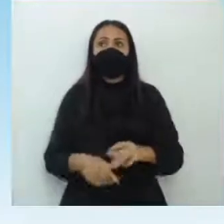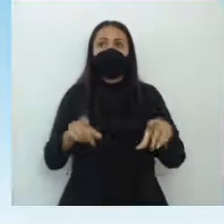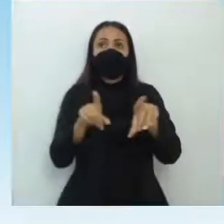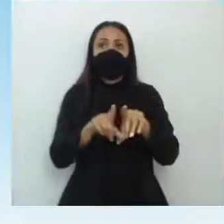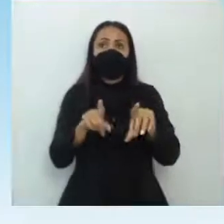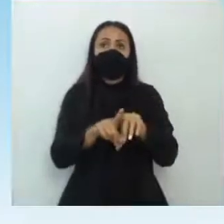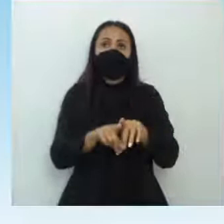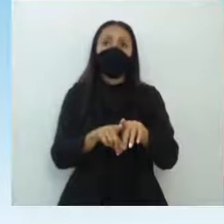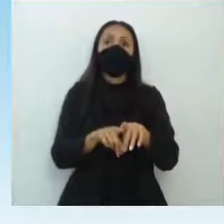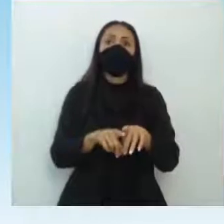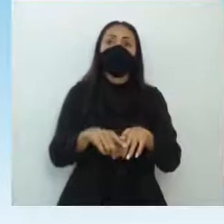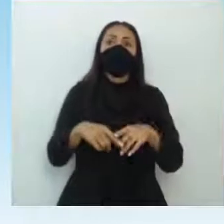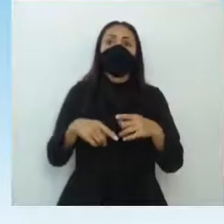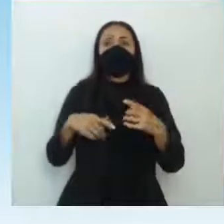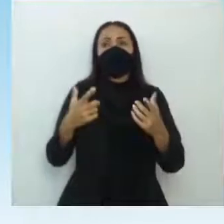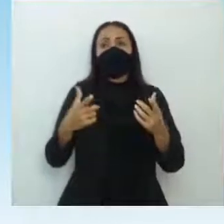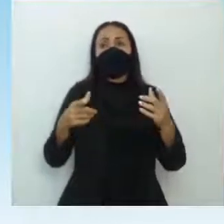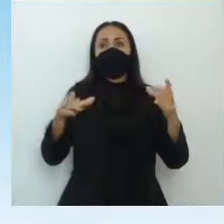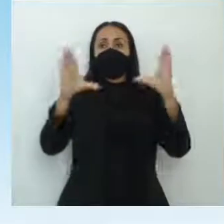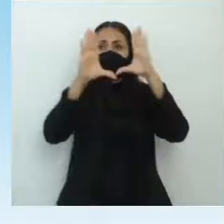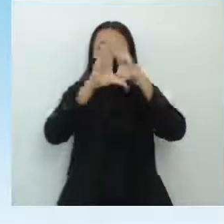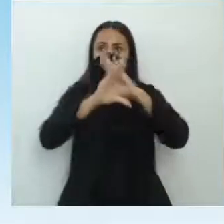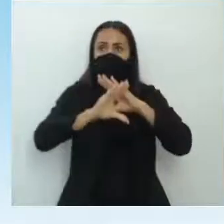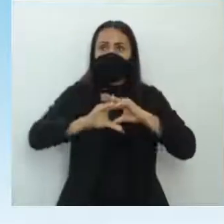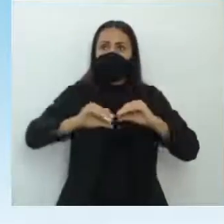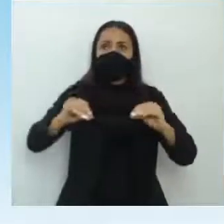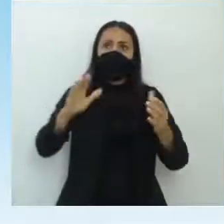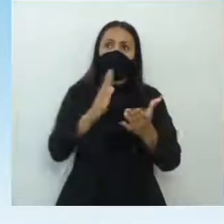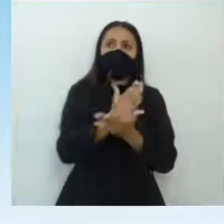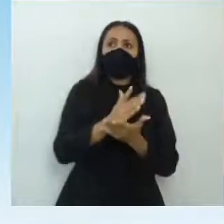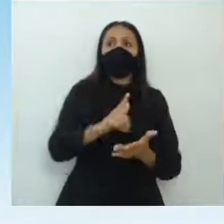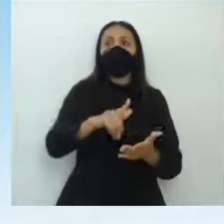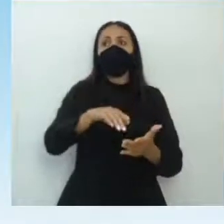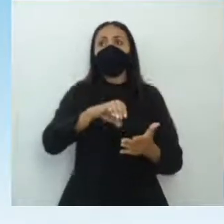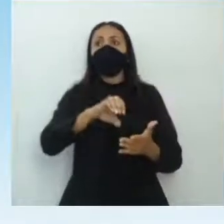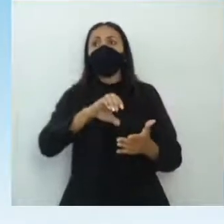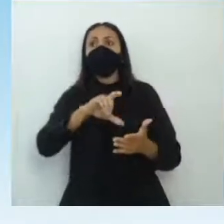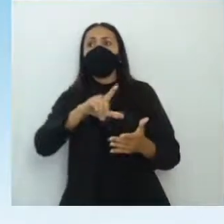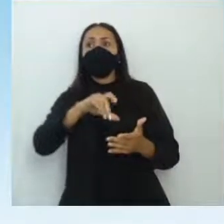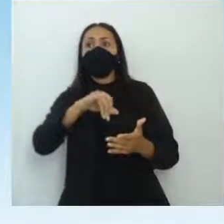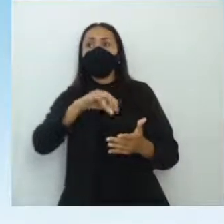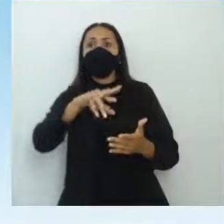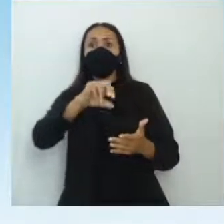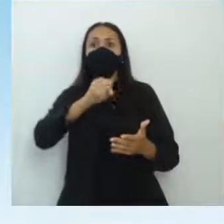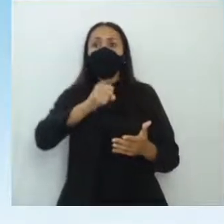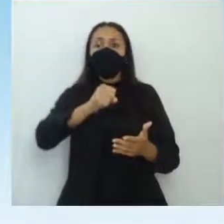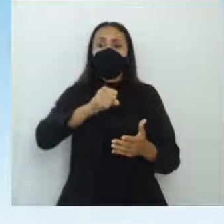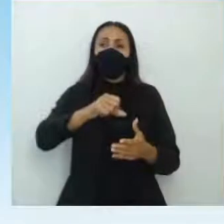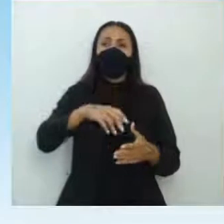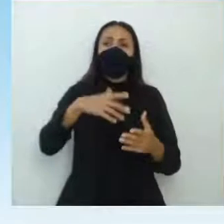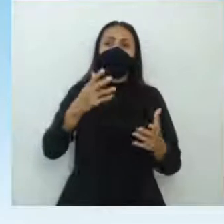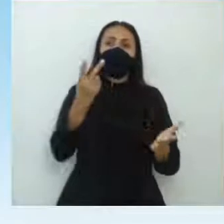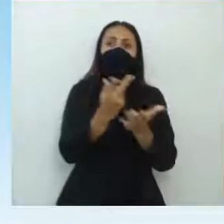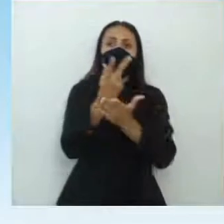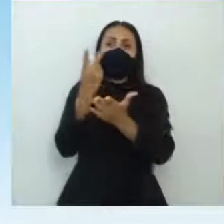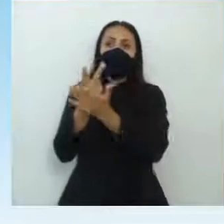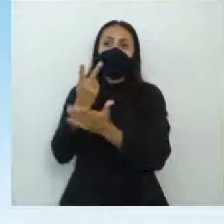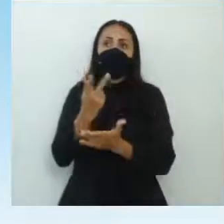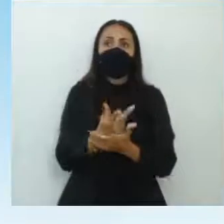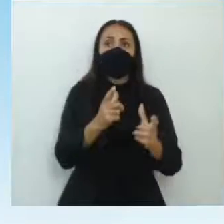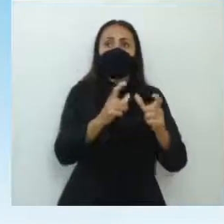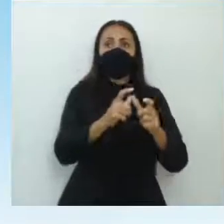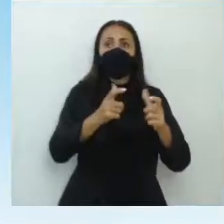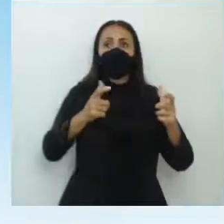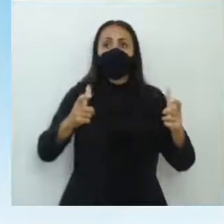ele provocará o desaparecimento de algumas geleiras, o que acarretará o aumento do nível